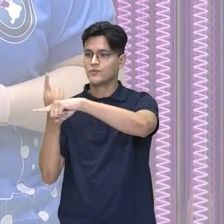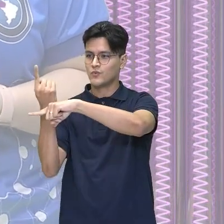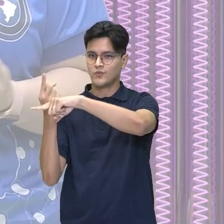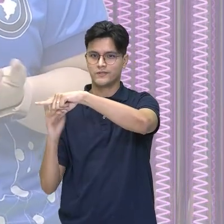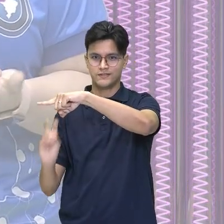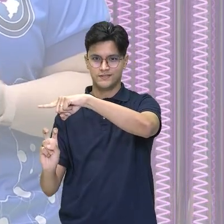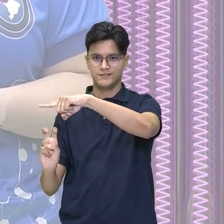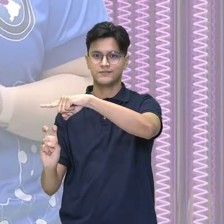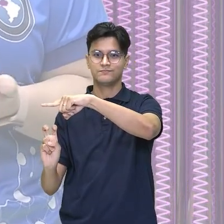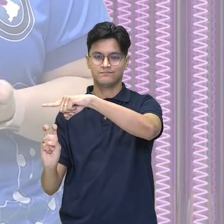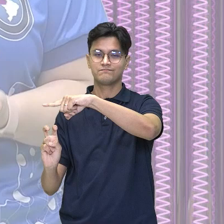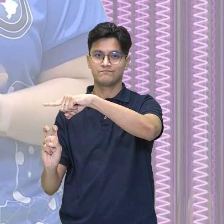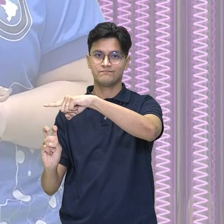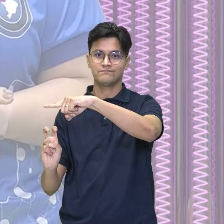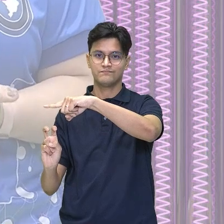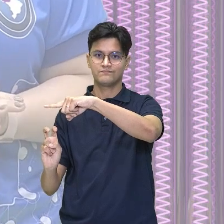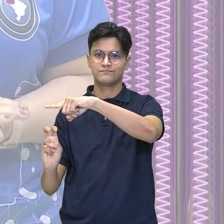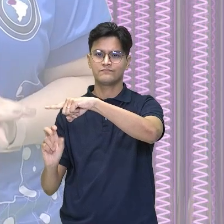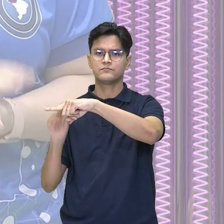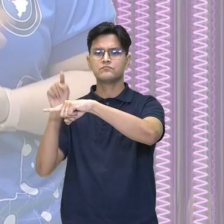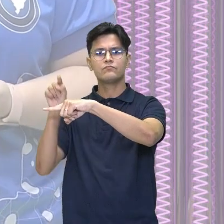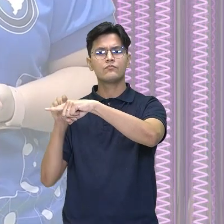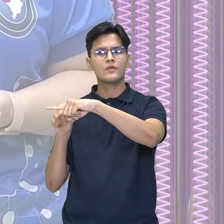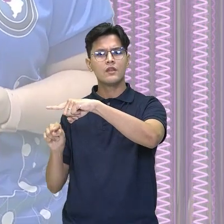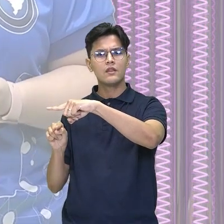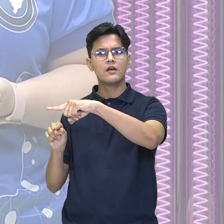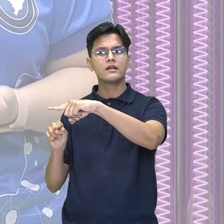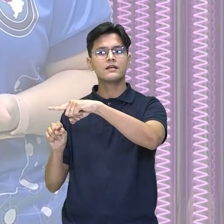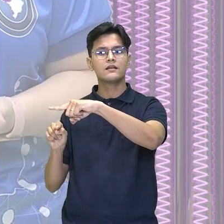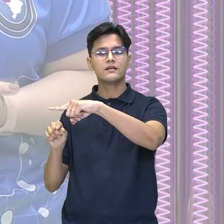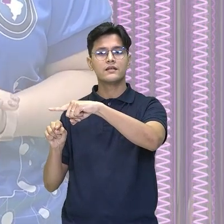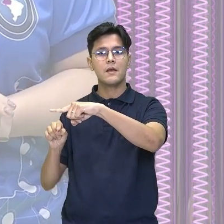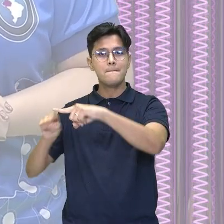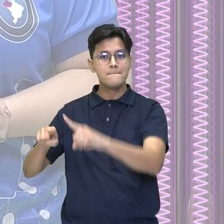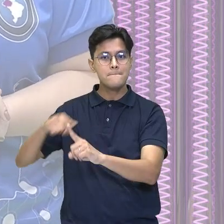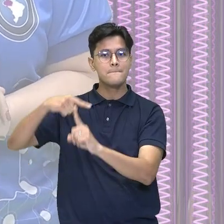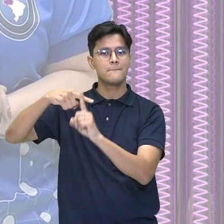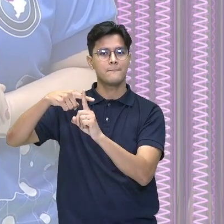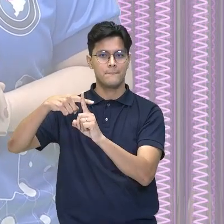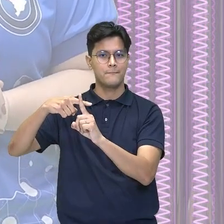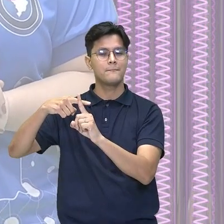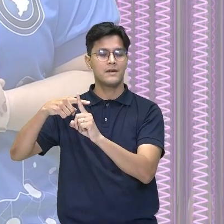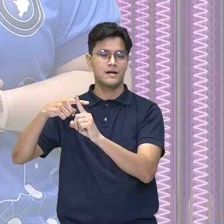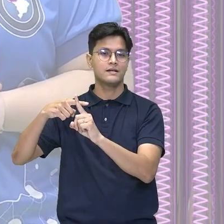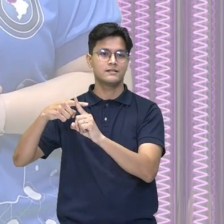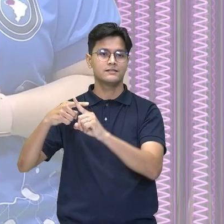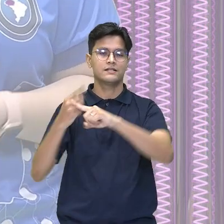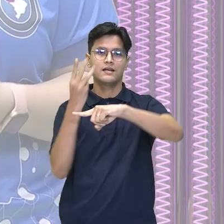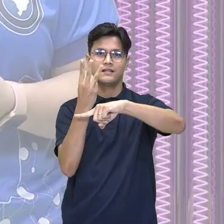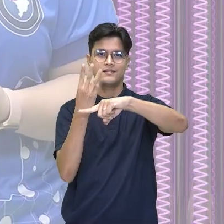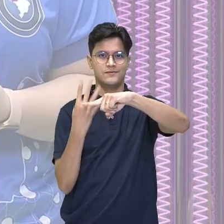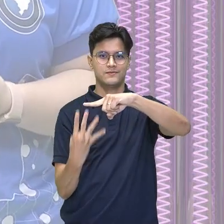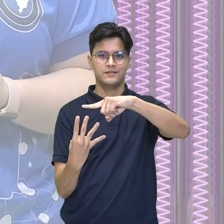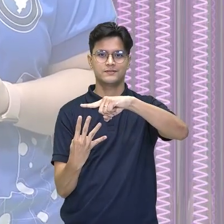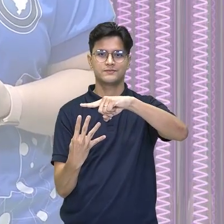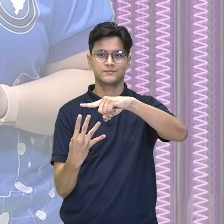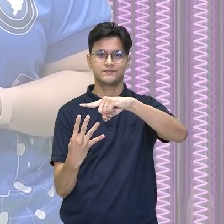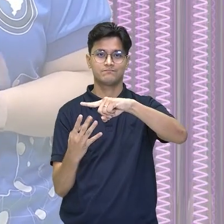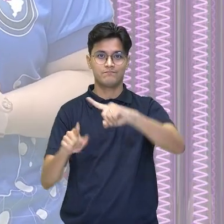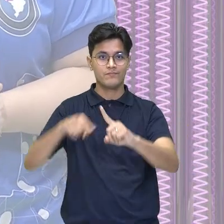1/5, né? E essa fração está sendo somada, adicionada aí à próxima fração, 3/4,